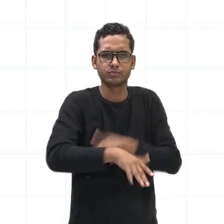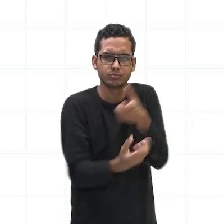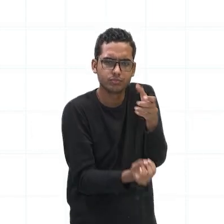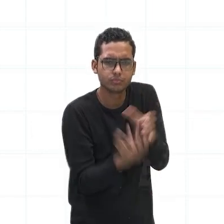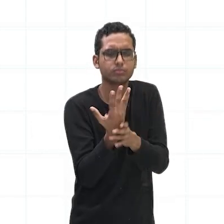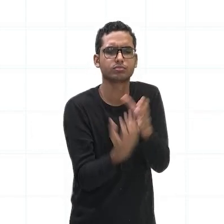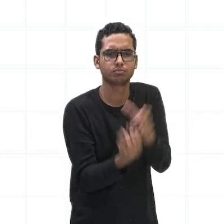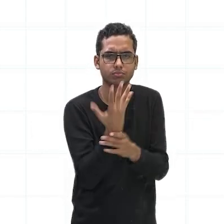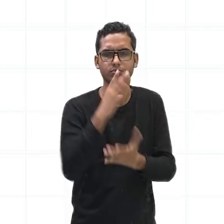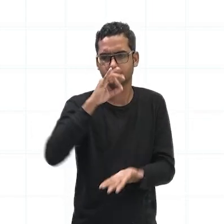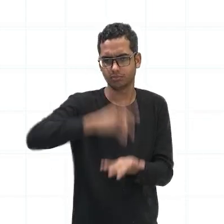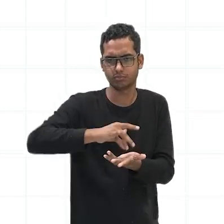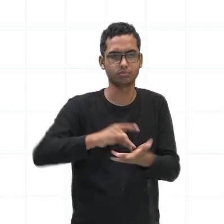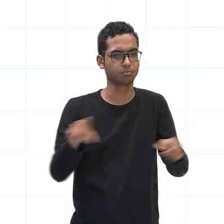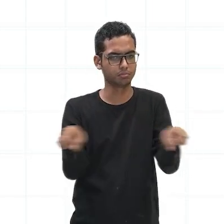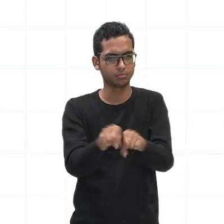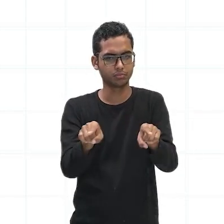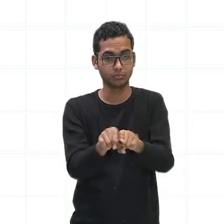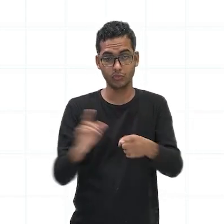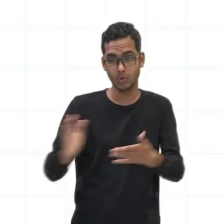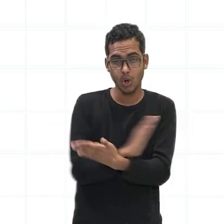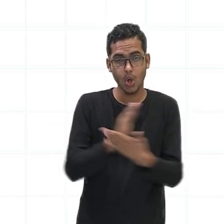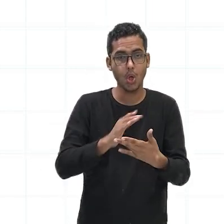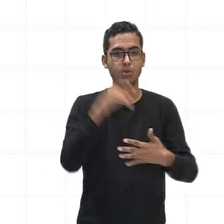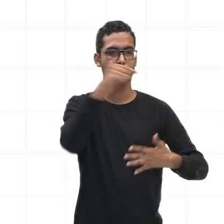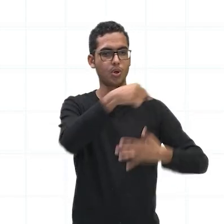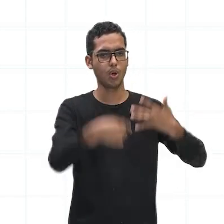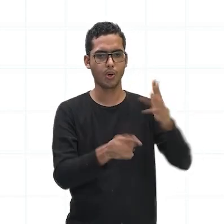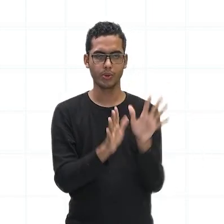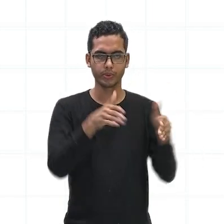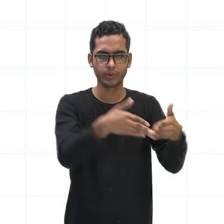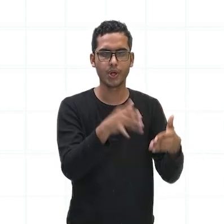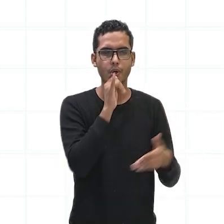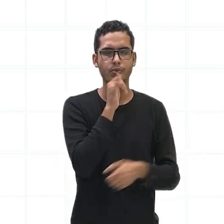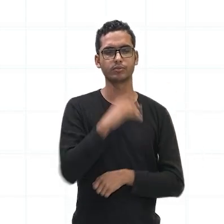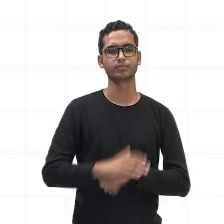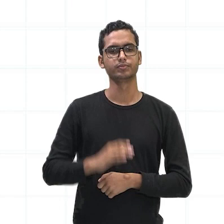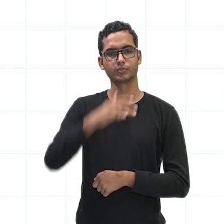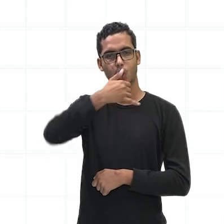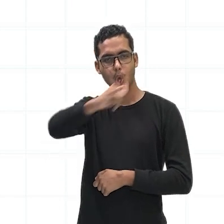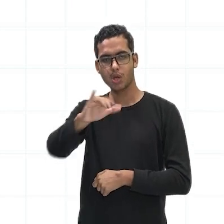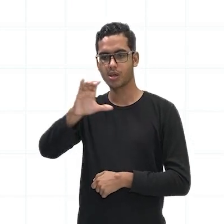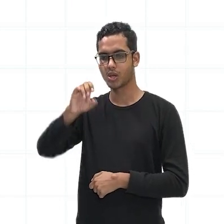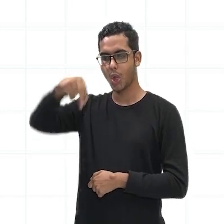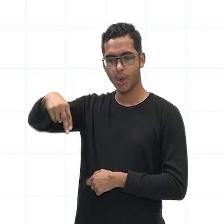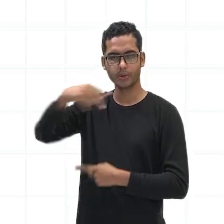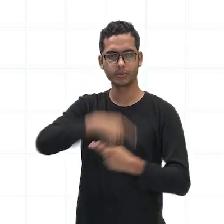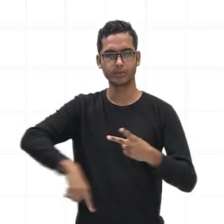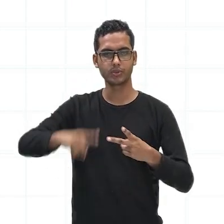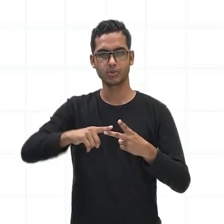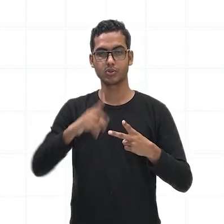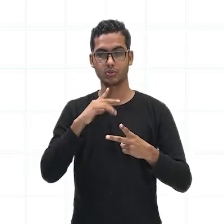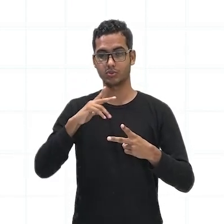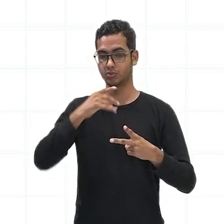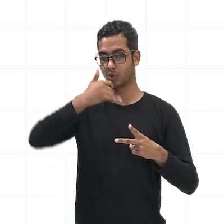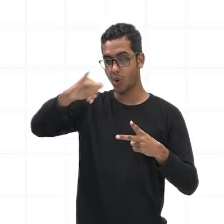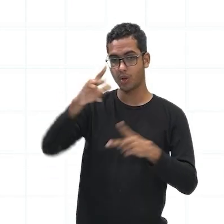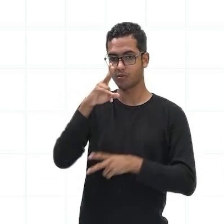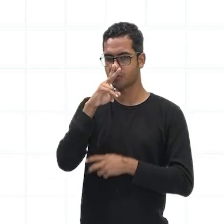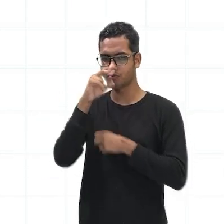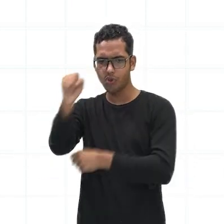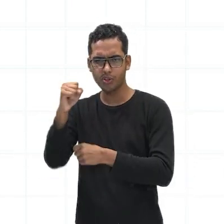de trabalho. Existem algumas categorias específicas, como a energia cinética, a energia potencial, que